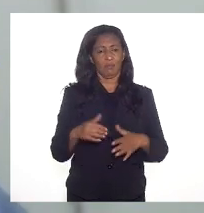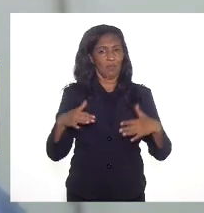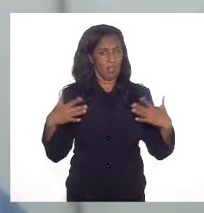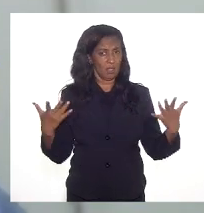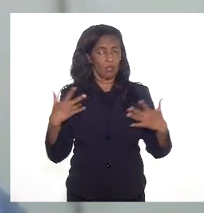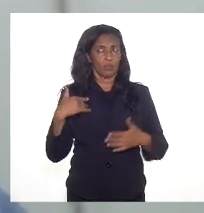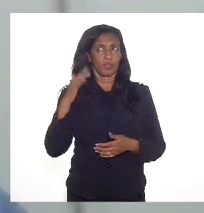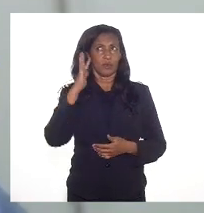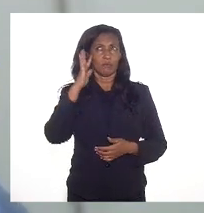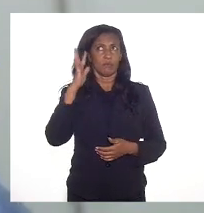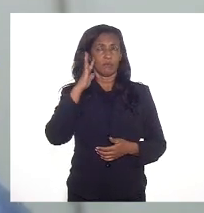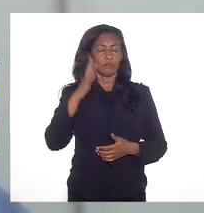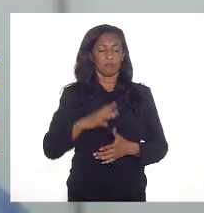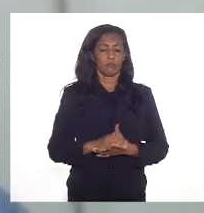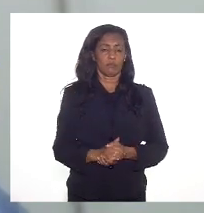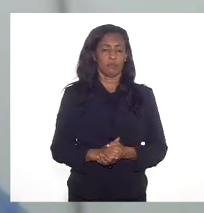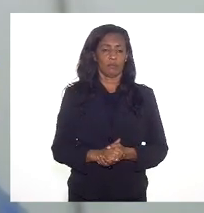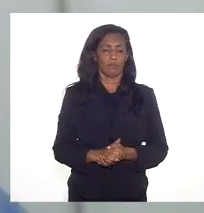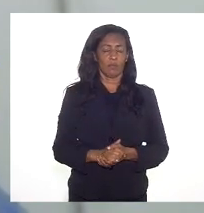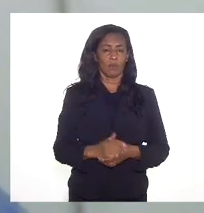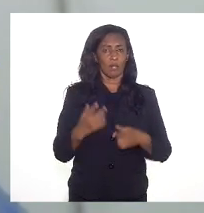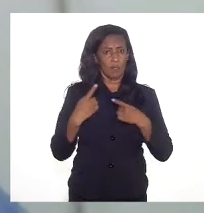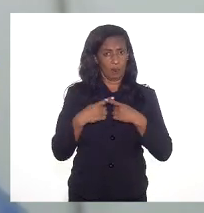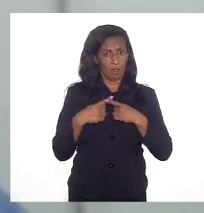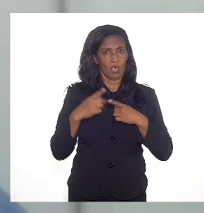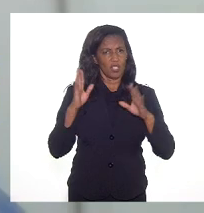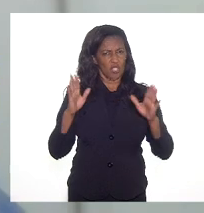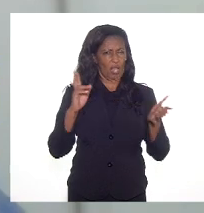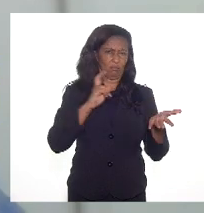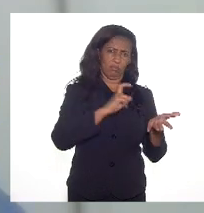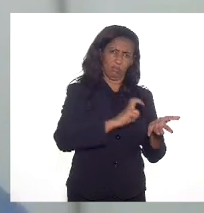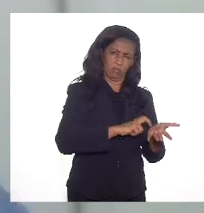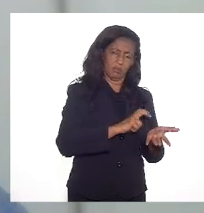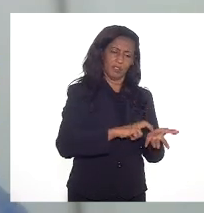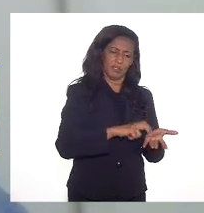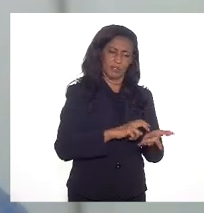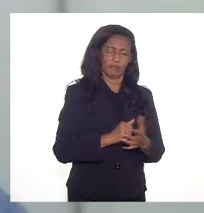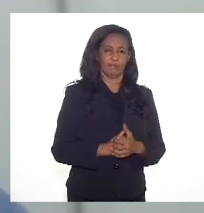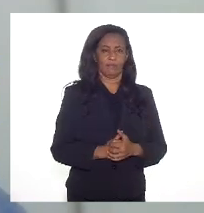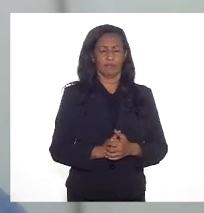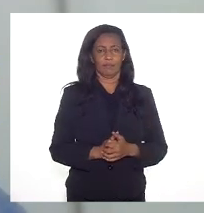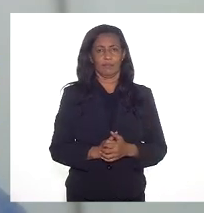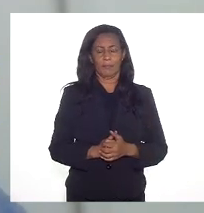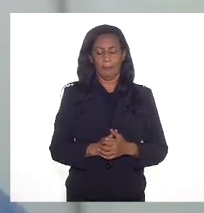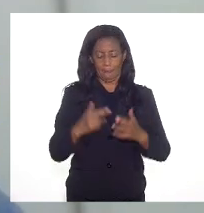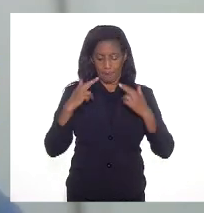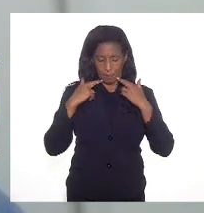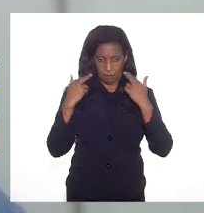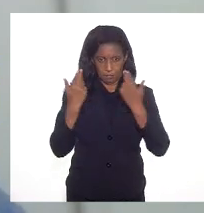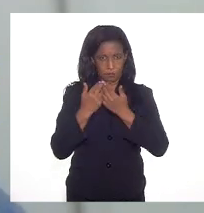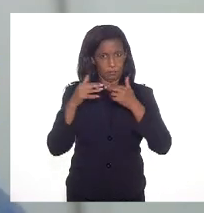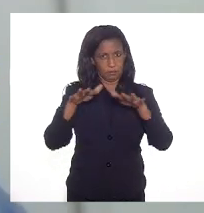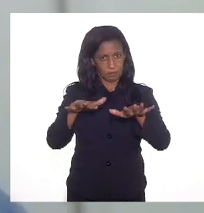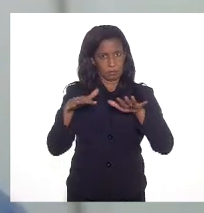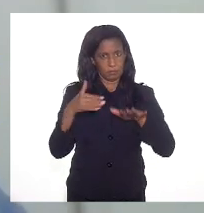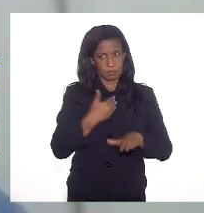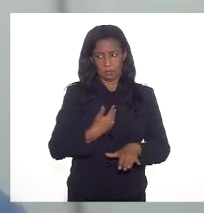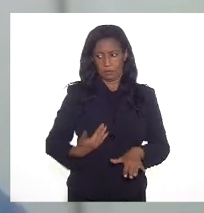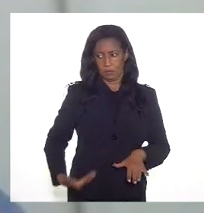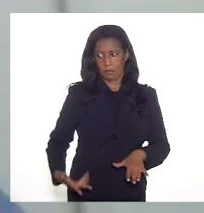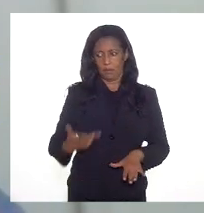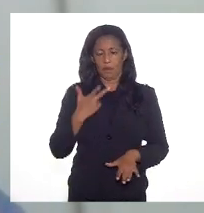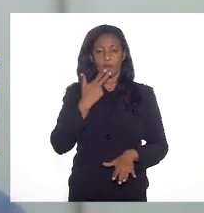essa reflexão porque fizemos, na parte da manhã, uma audiência pública sobre